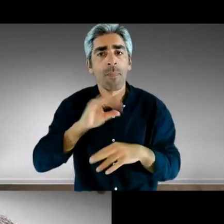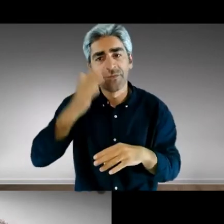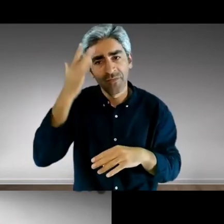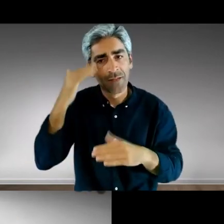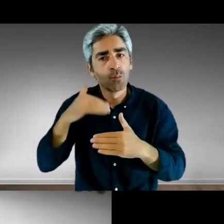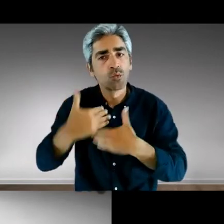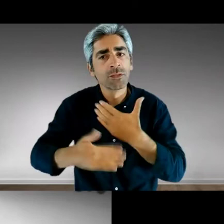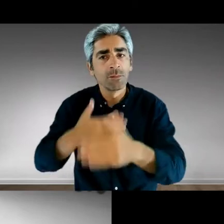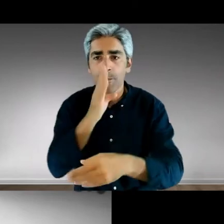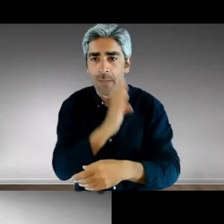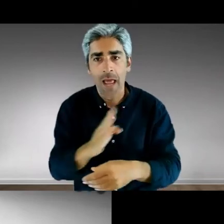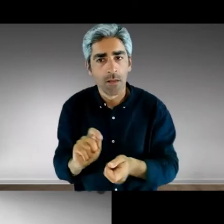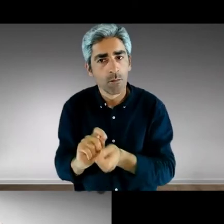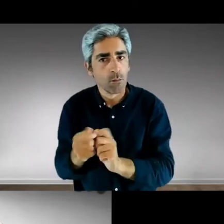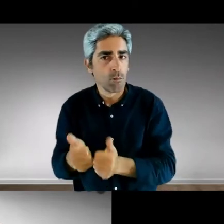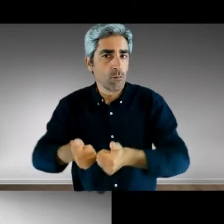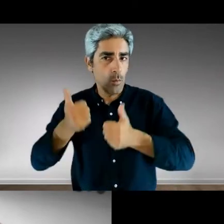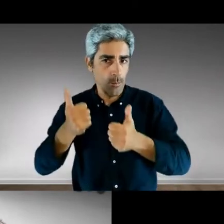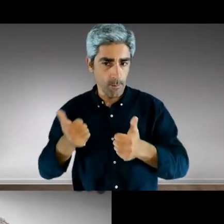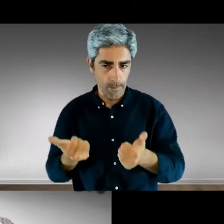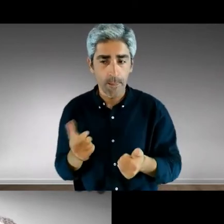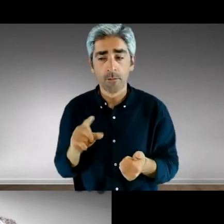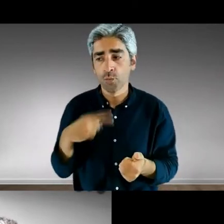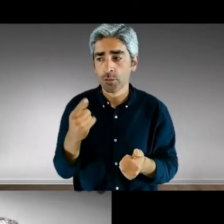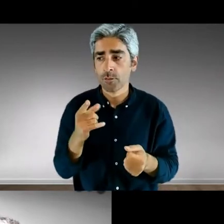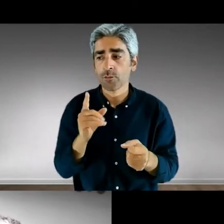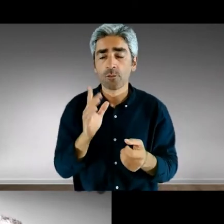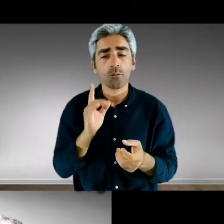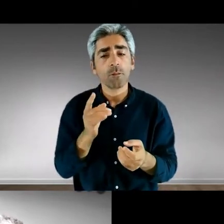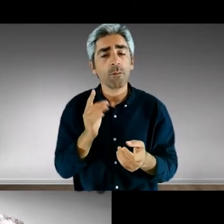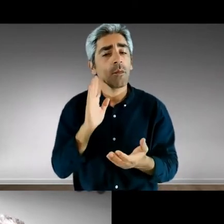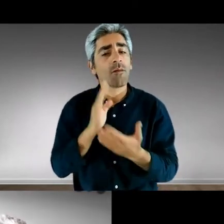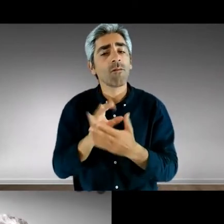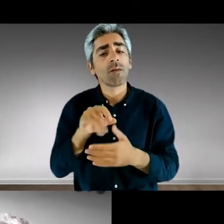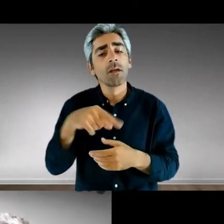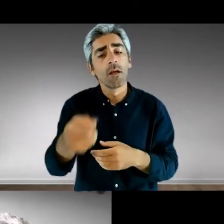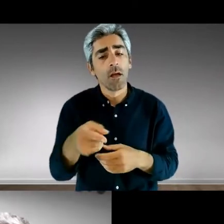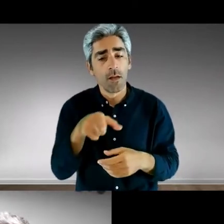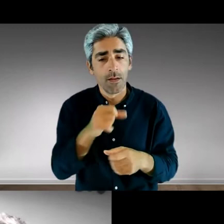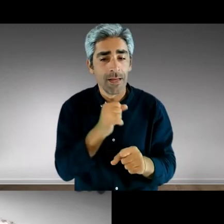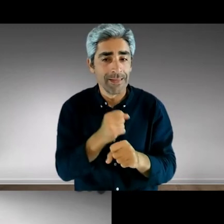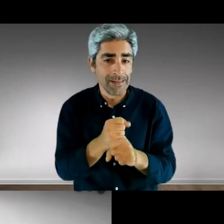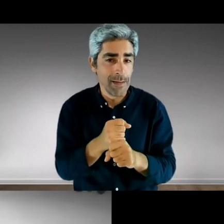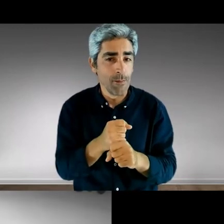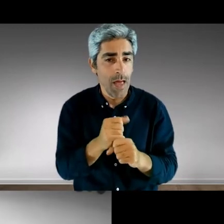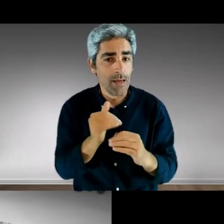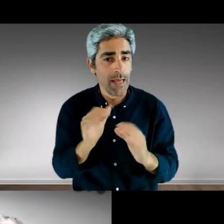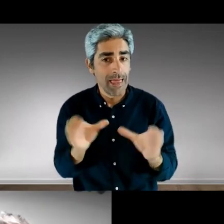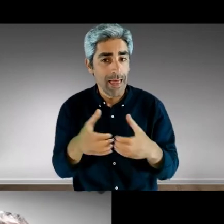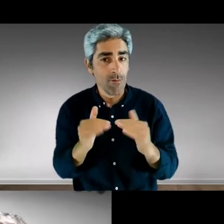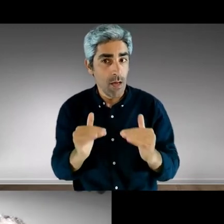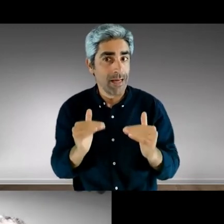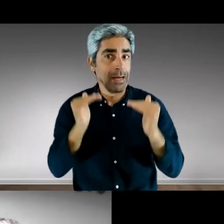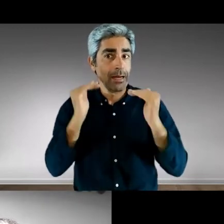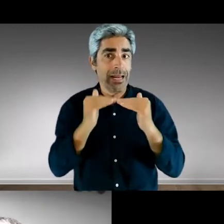procedimentos. E depois, na parte final daquilo que me parece das equipas de elevado desempenho nós só trabalhamos em